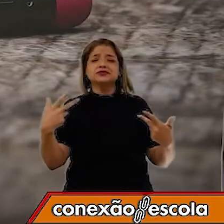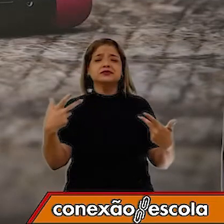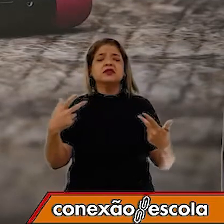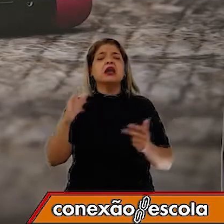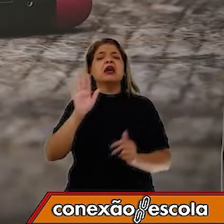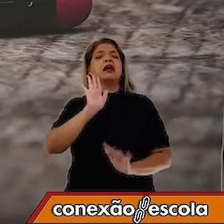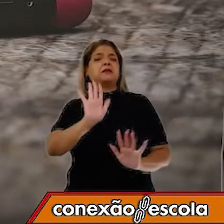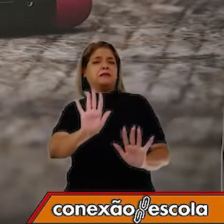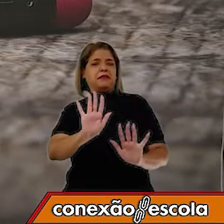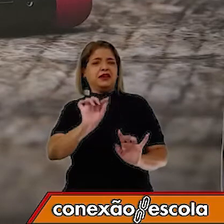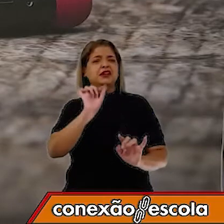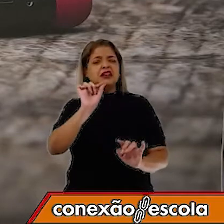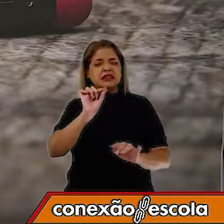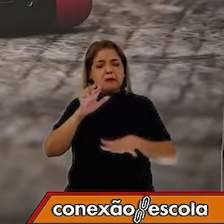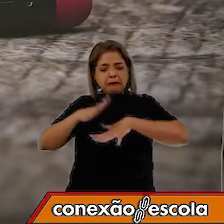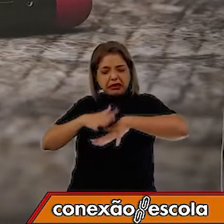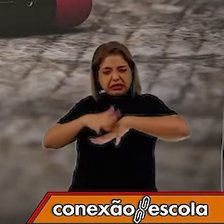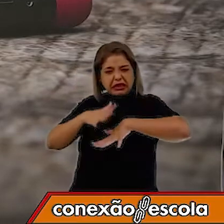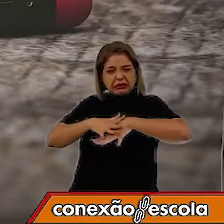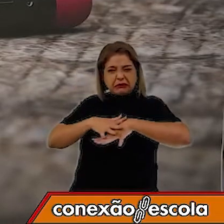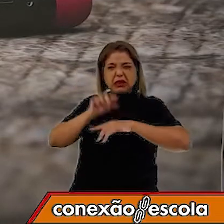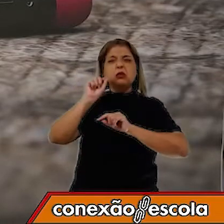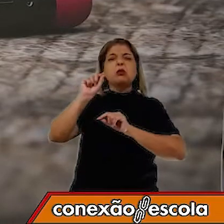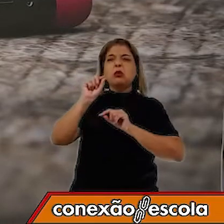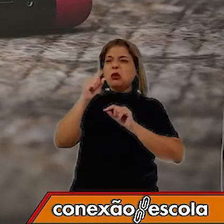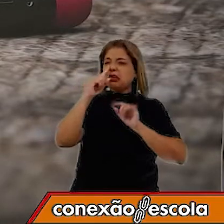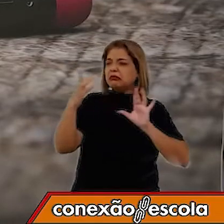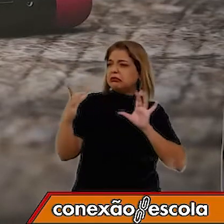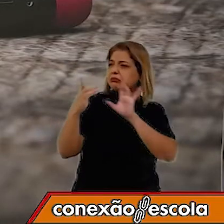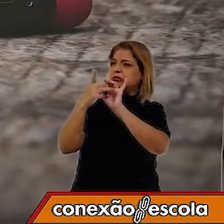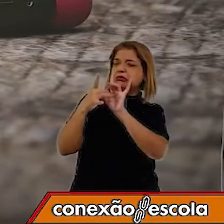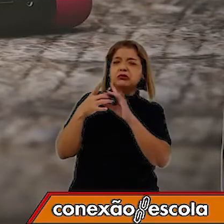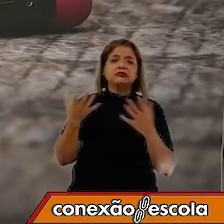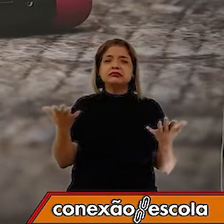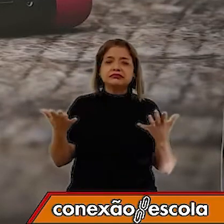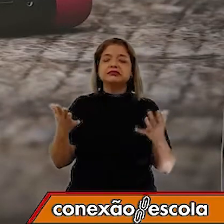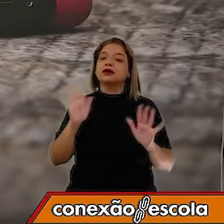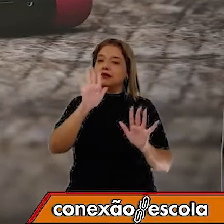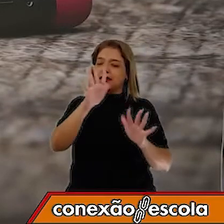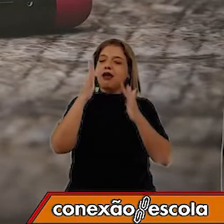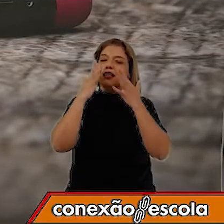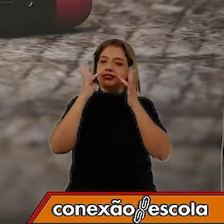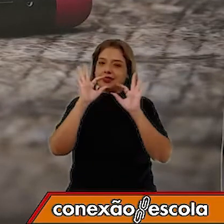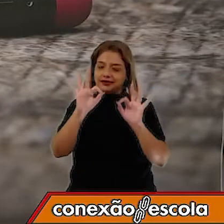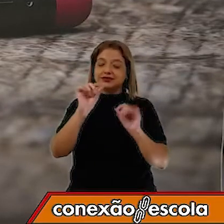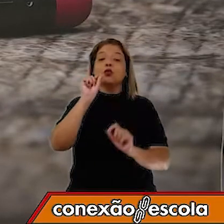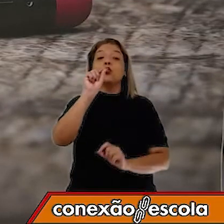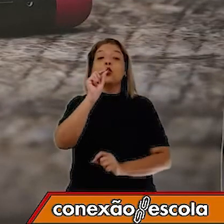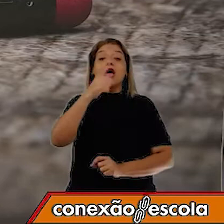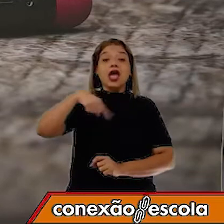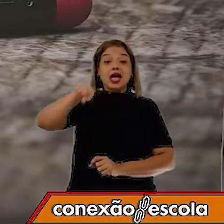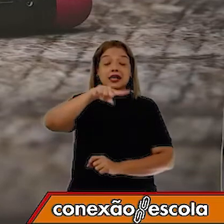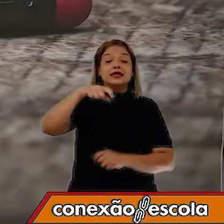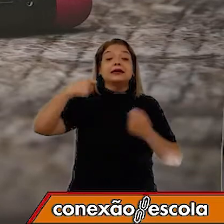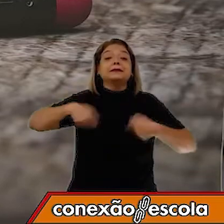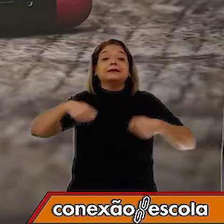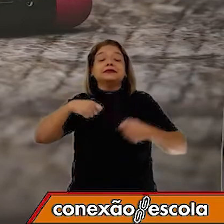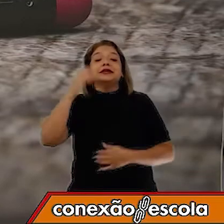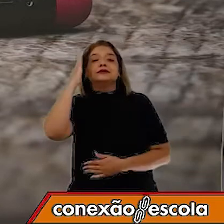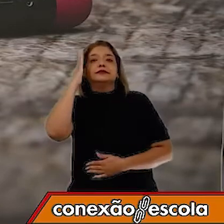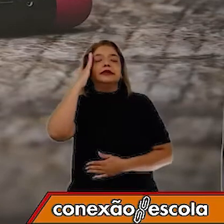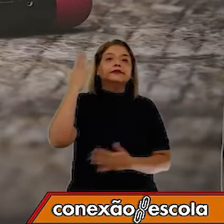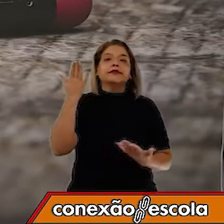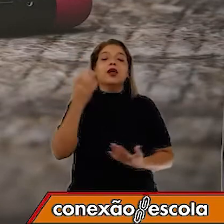matemática, professora? Eu quero que vocês prestem atenção. Porque a partir desse momento, eles precisavam saber